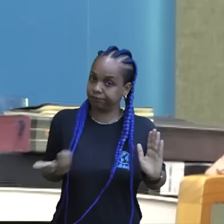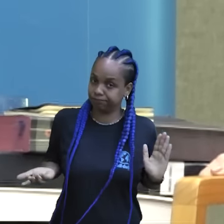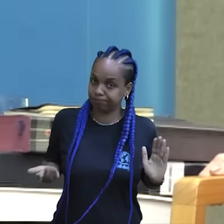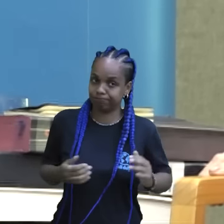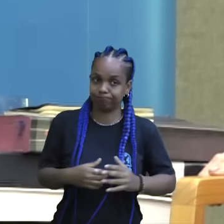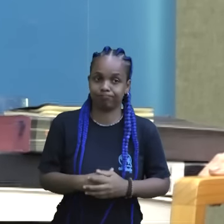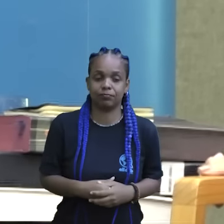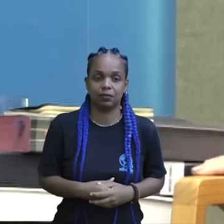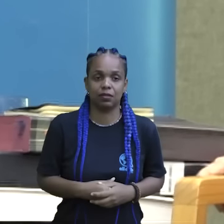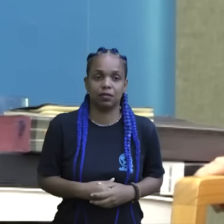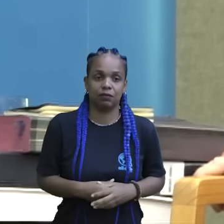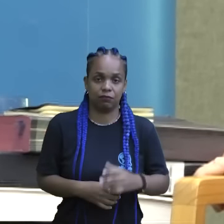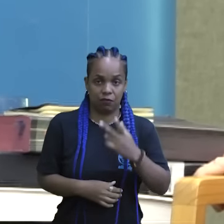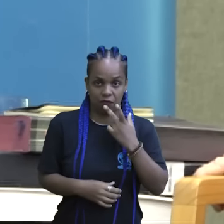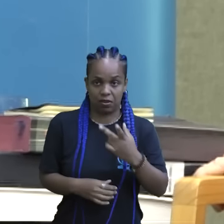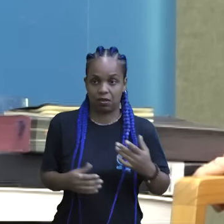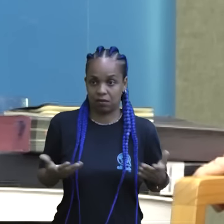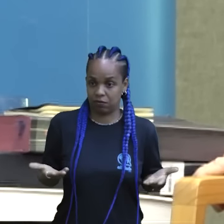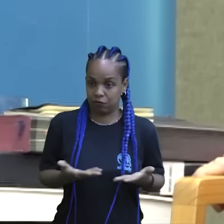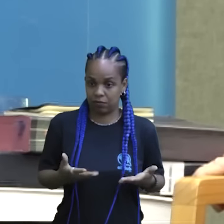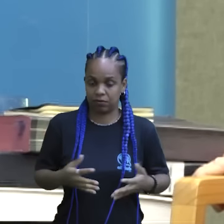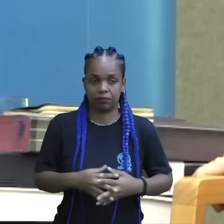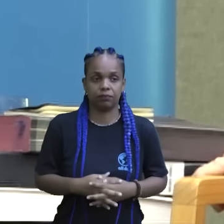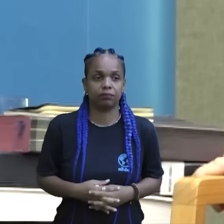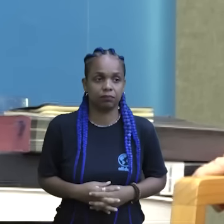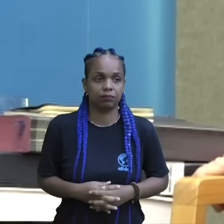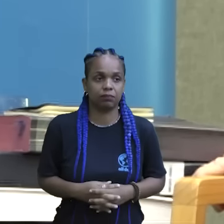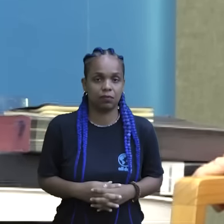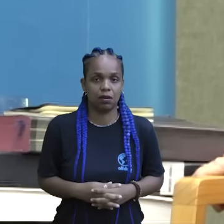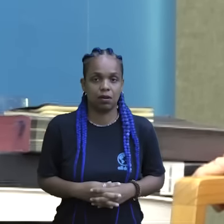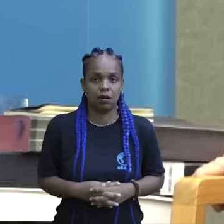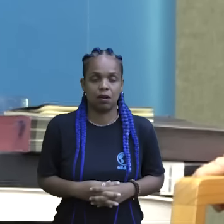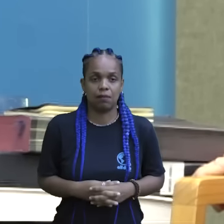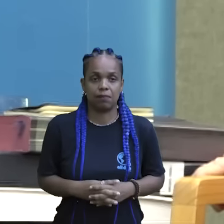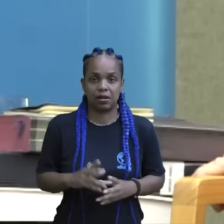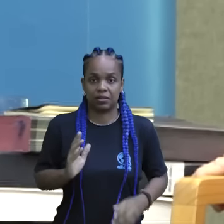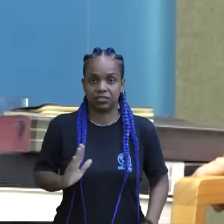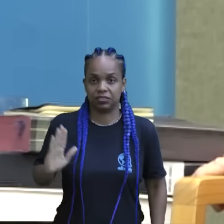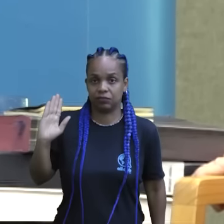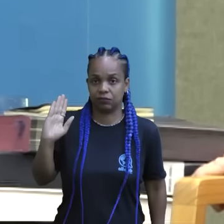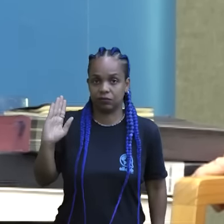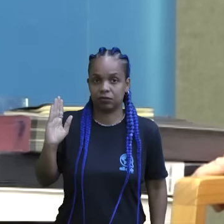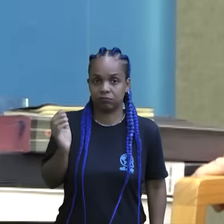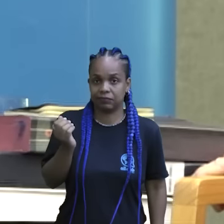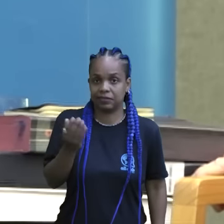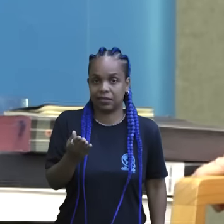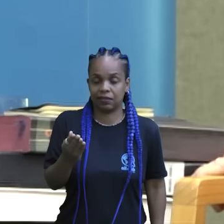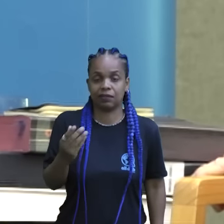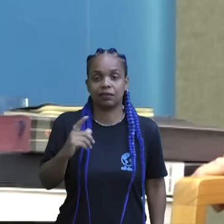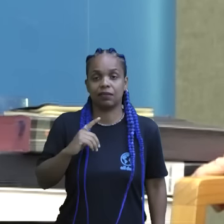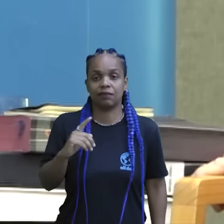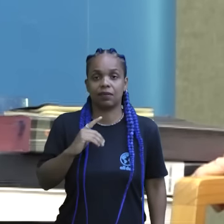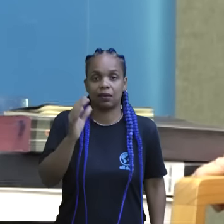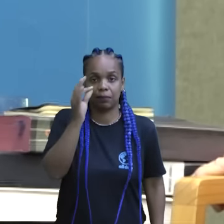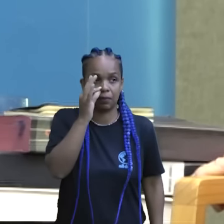Conceição sabe, é público, ao fato de, se Conceição entrasse, eu saía. Porque eu acho que o lugar é